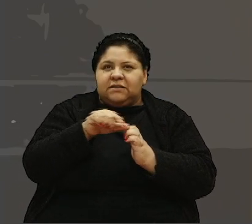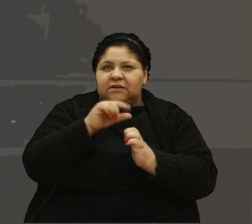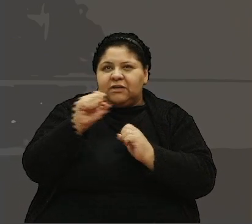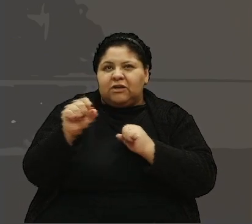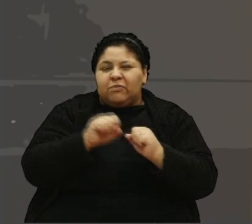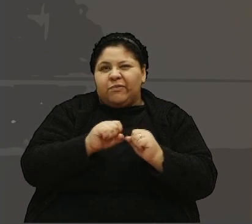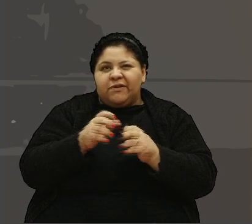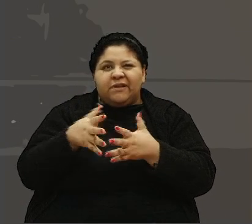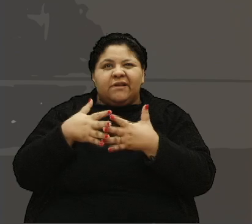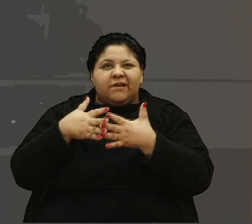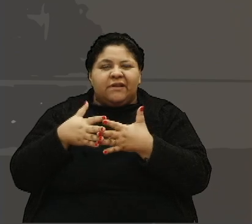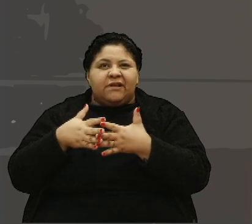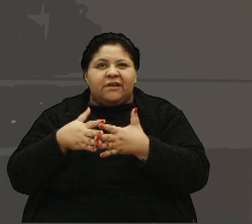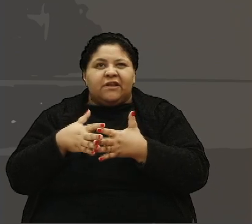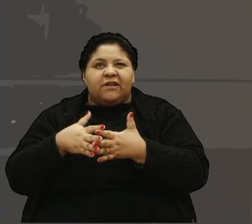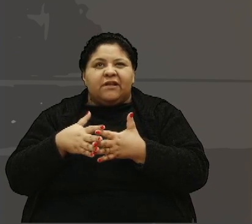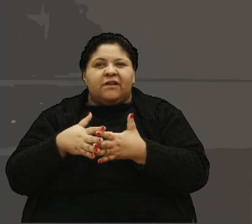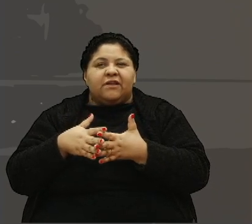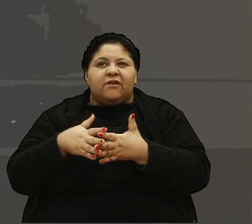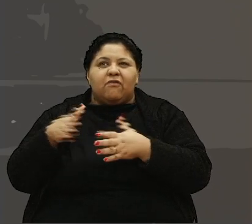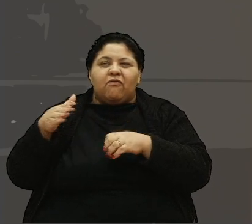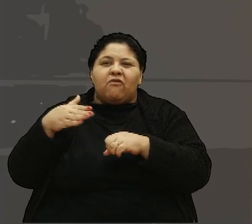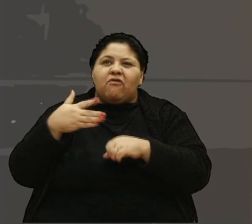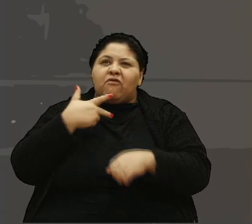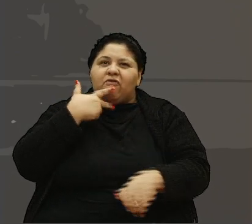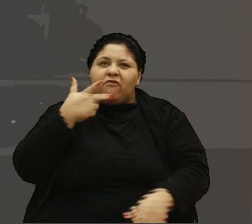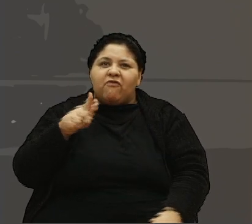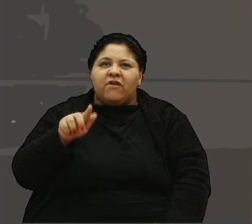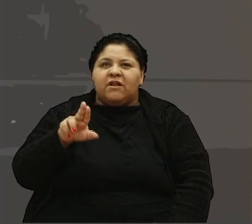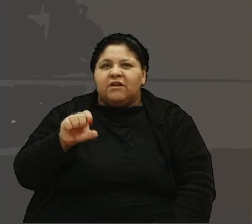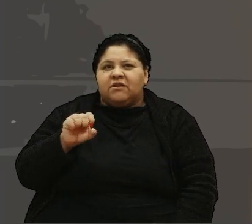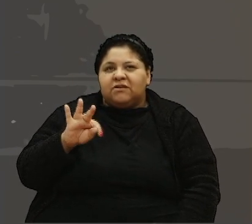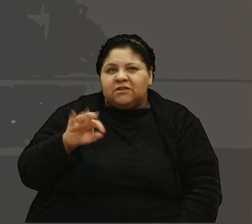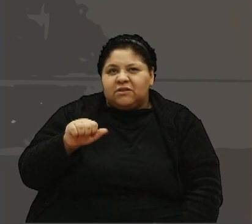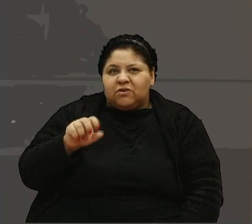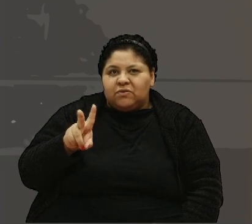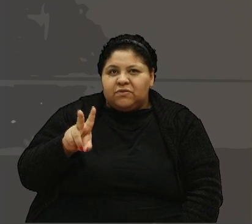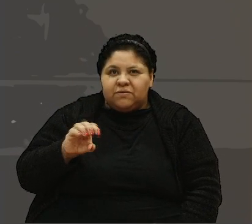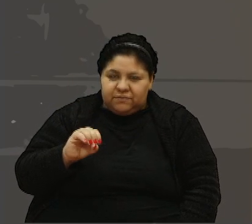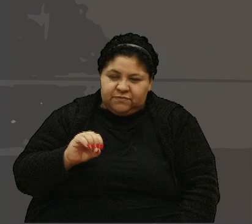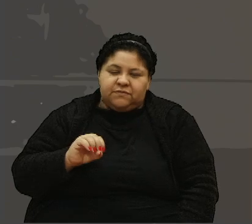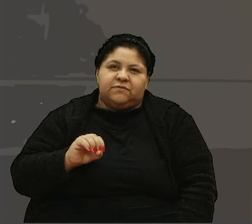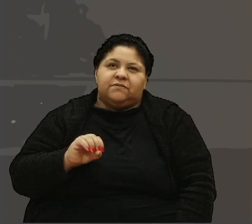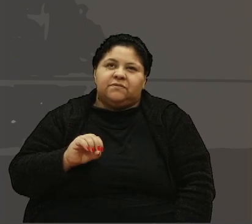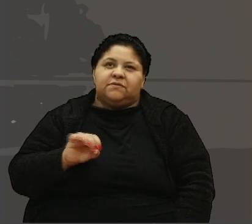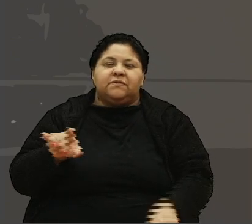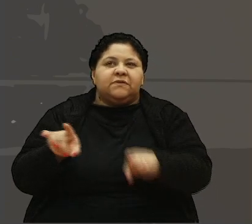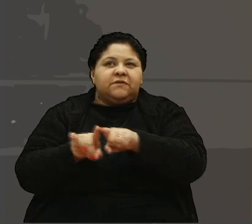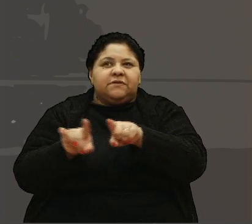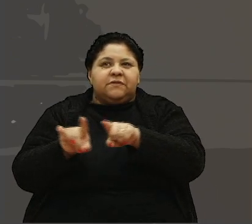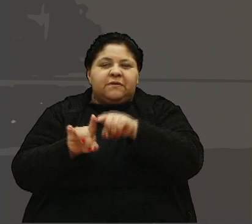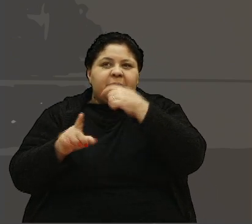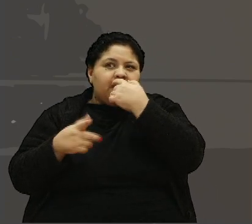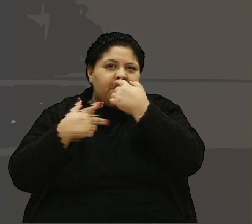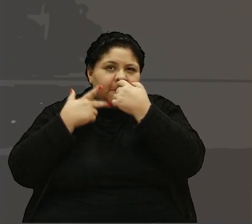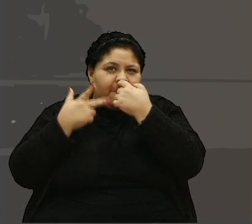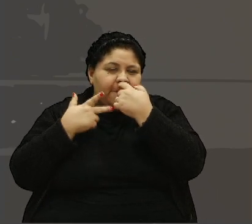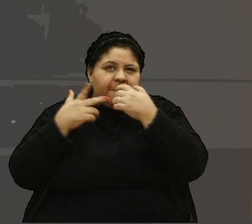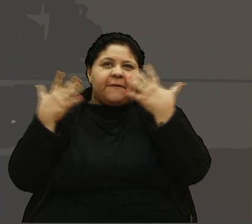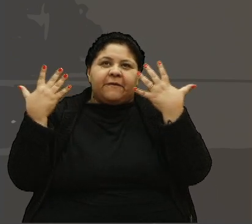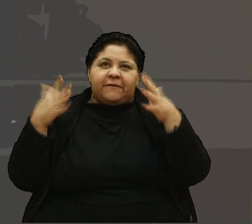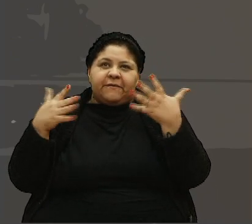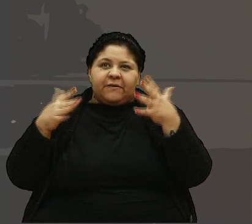transtorno. Ontem estive lá, inclusive falei com o Gustavo, lá com o Crespo, da Crespocar, inclusive ressaltaram os parabéns